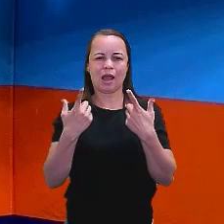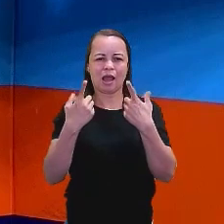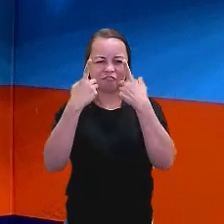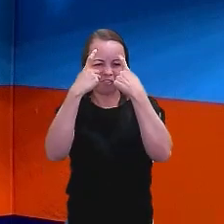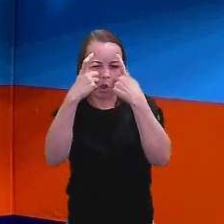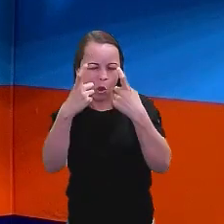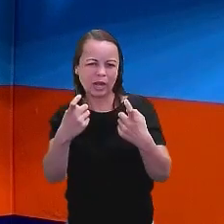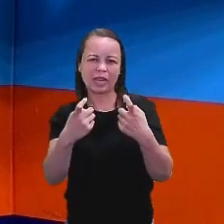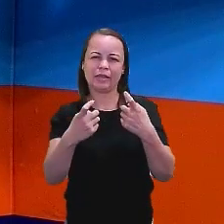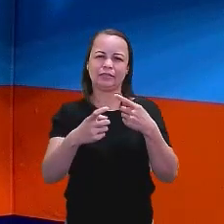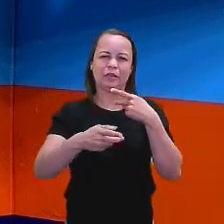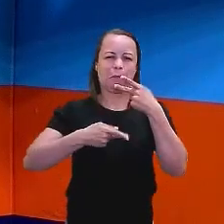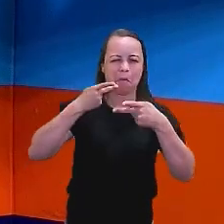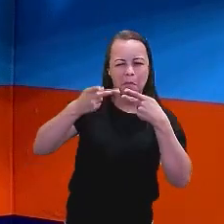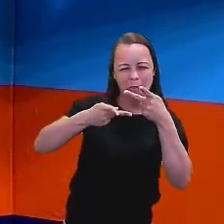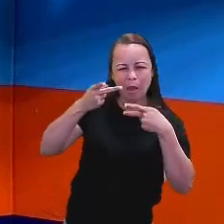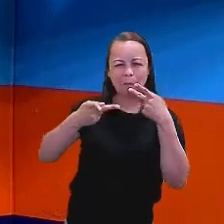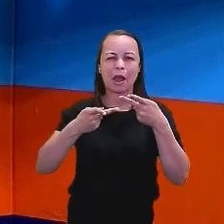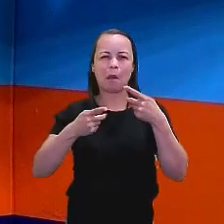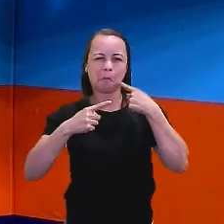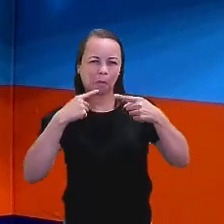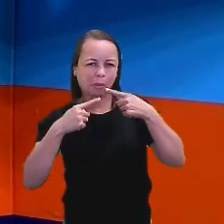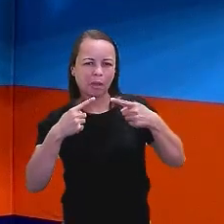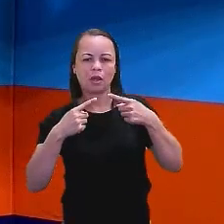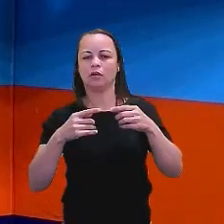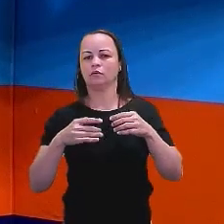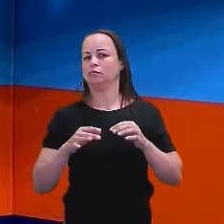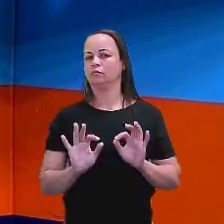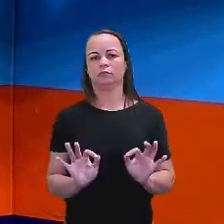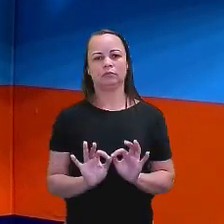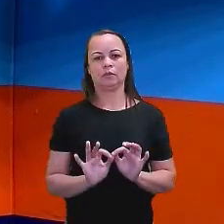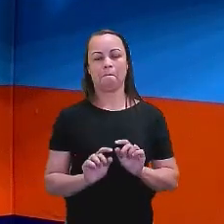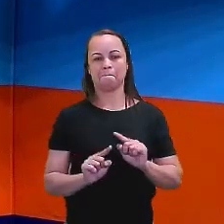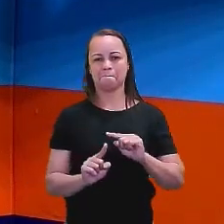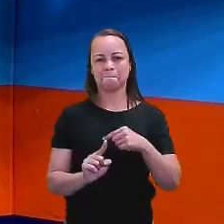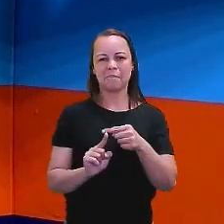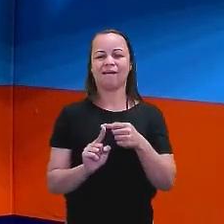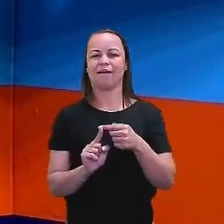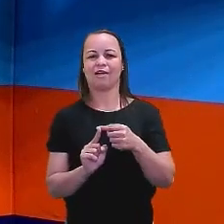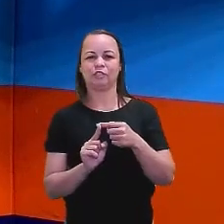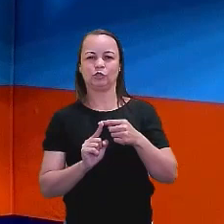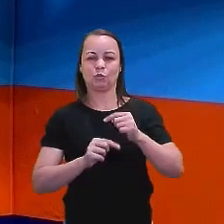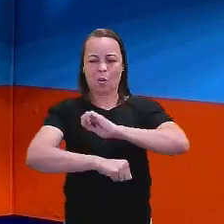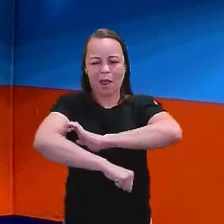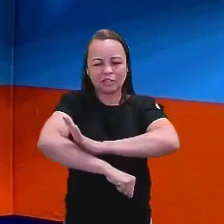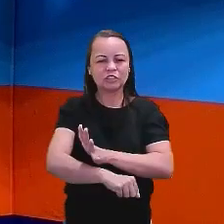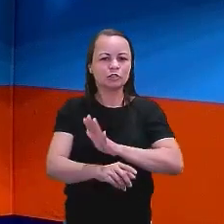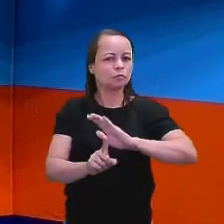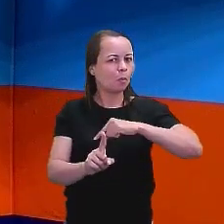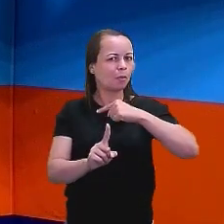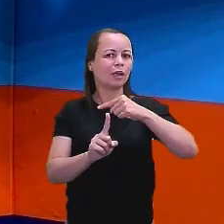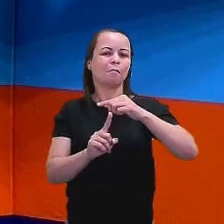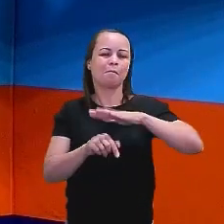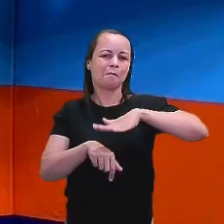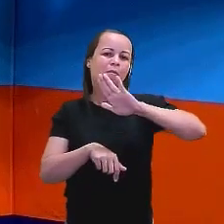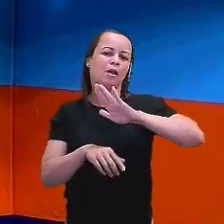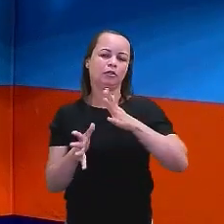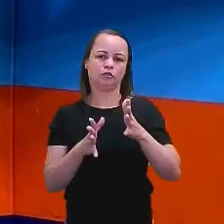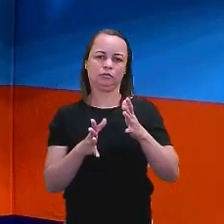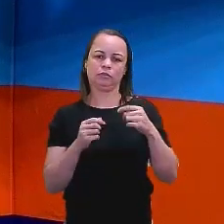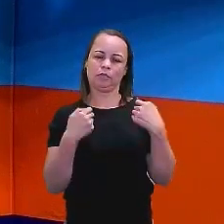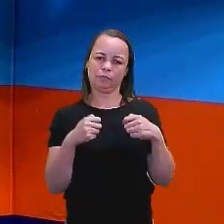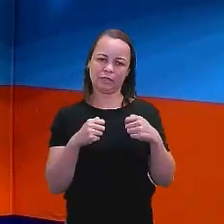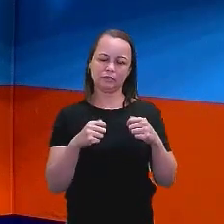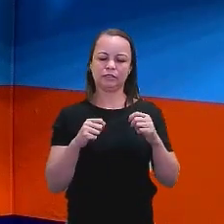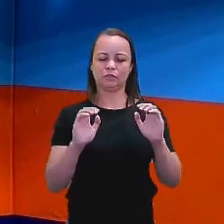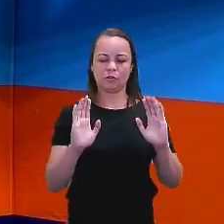do xingamento em si. Mas racismo é muito mais que isso. Talvez por isso a importância da gente celebrar, como acabou